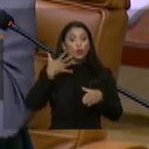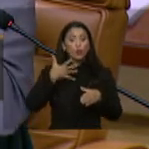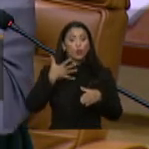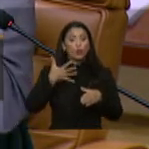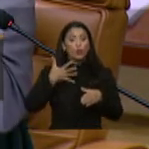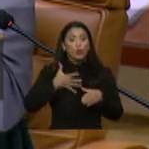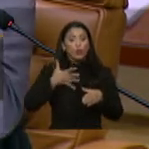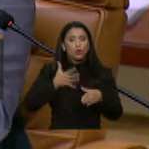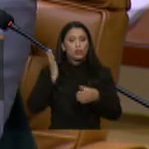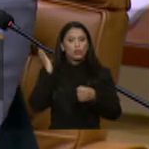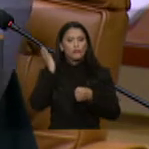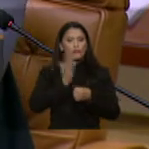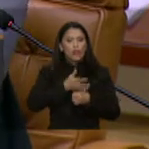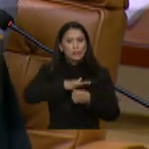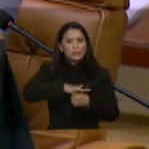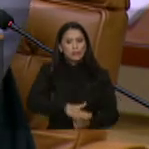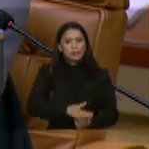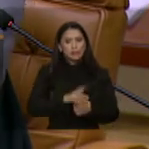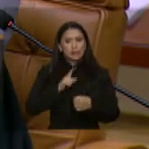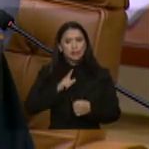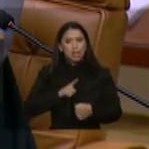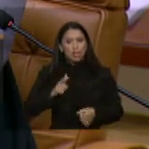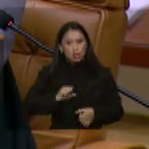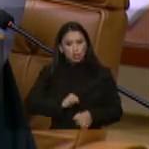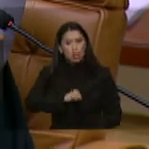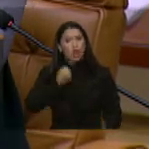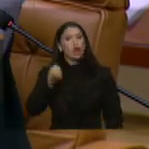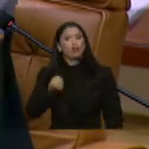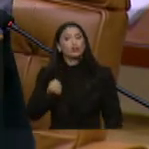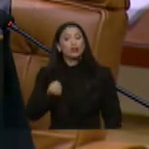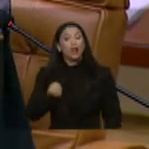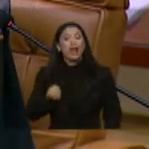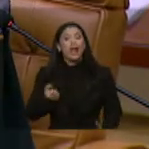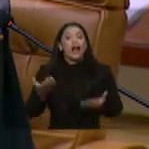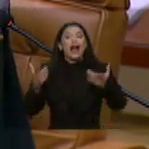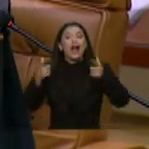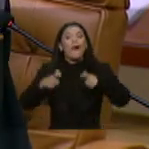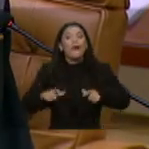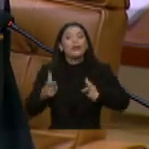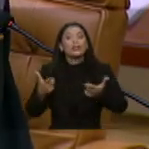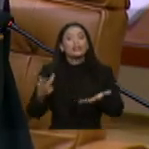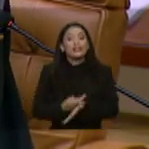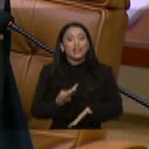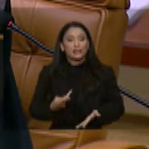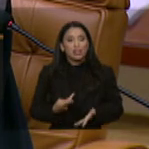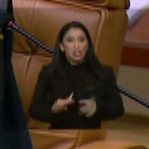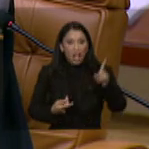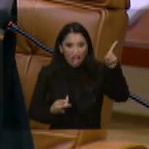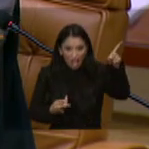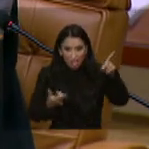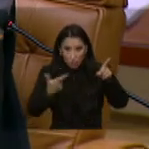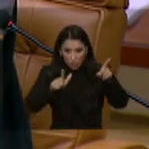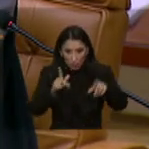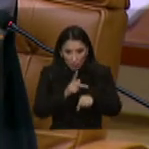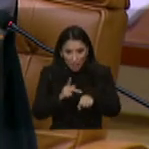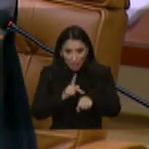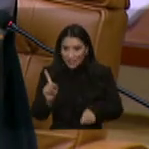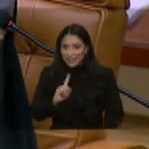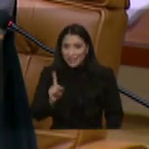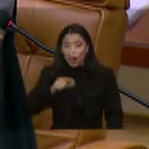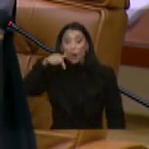fascistas e essas pessoas divulgavam Aonde isso não em Dubai aqui no Brasil utilizando